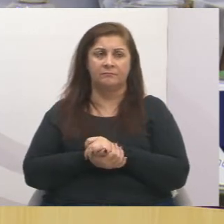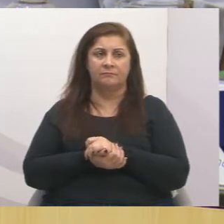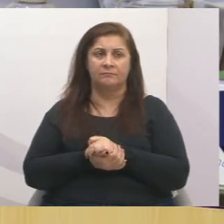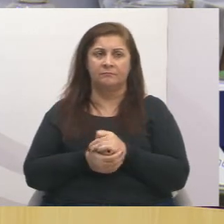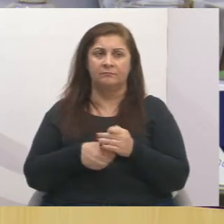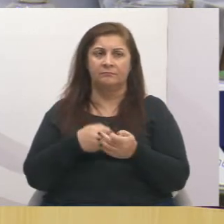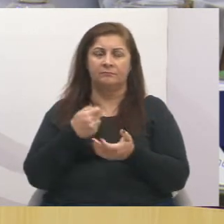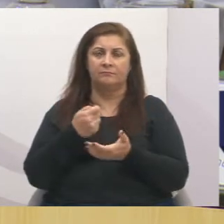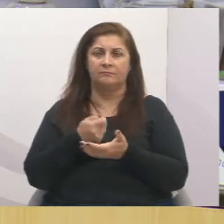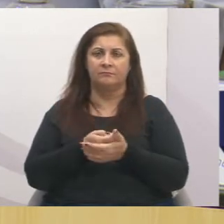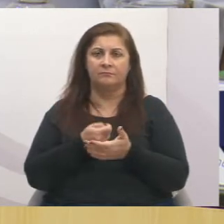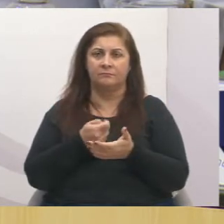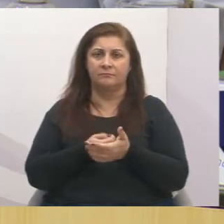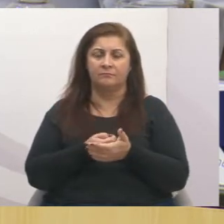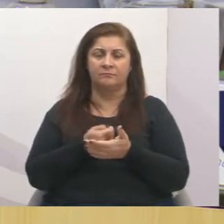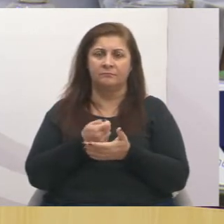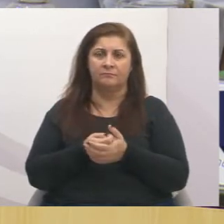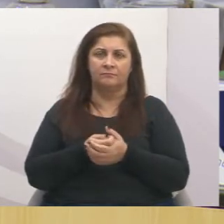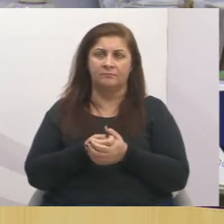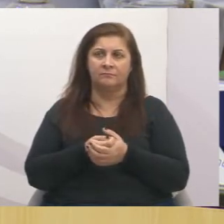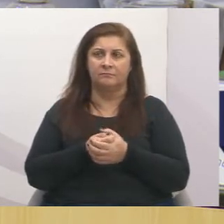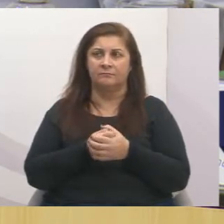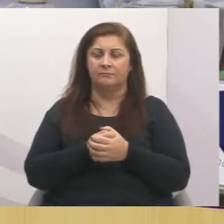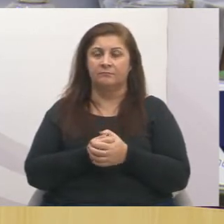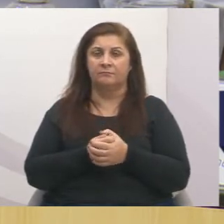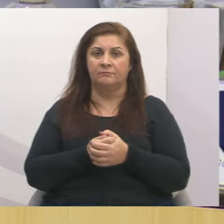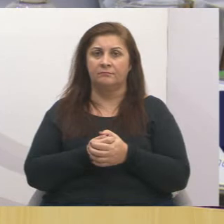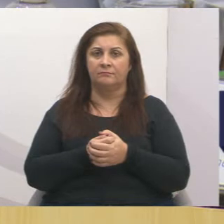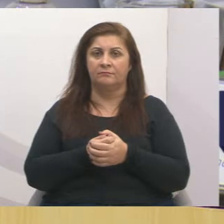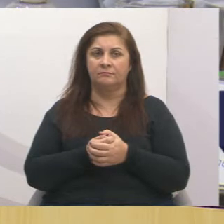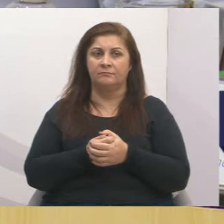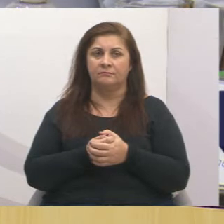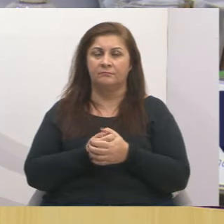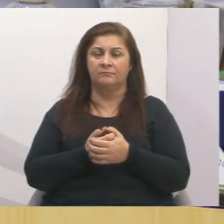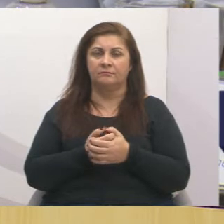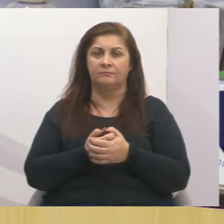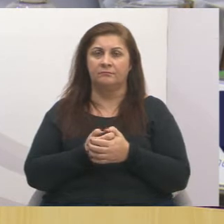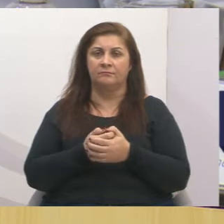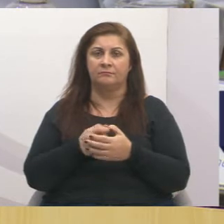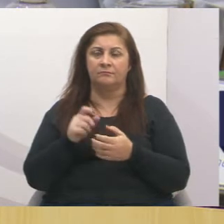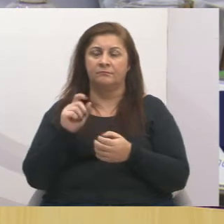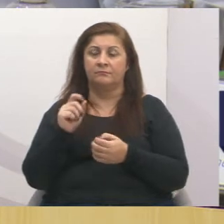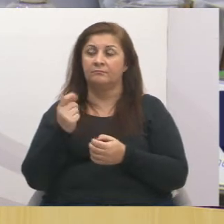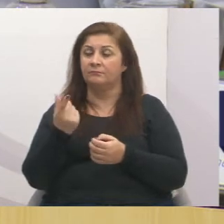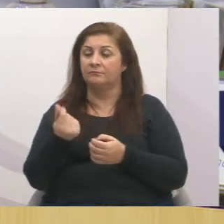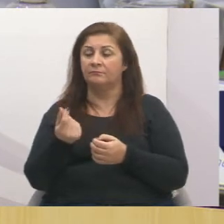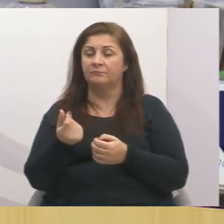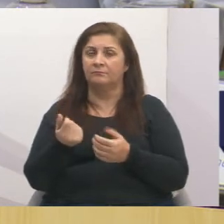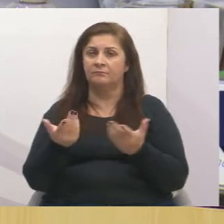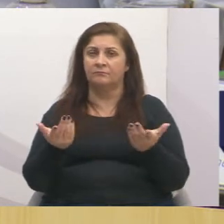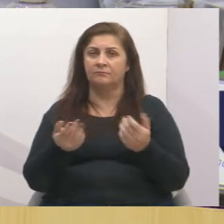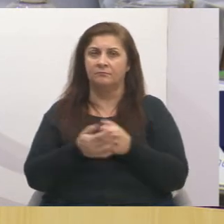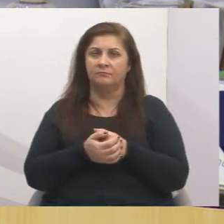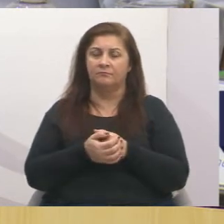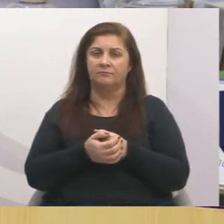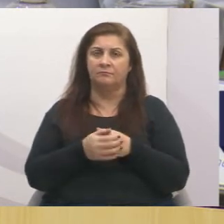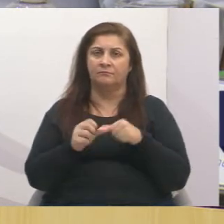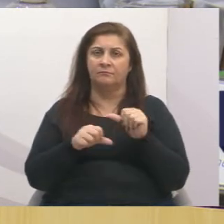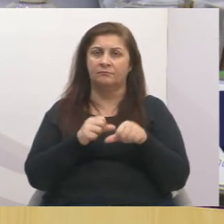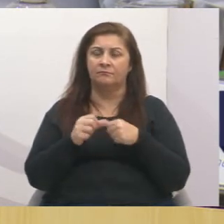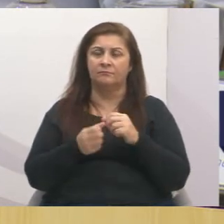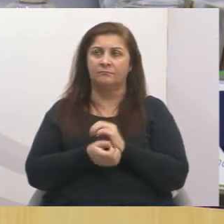gastando tanto para fazer a reforma. Vai sair de algum lugar esse dinheiro para se